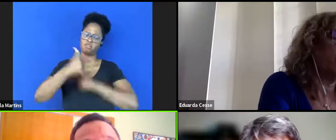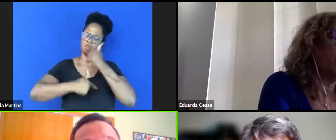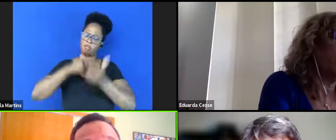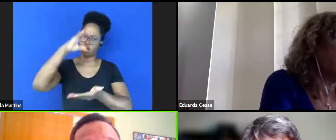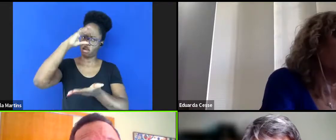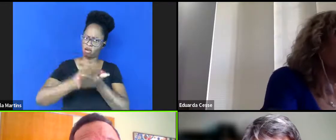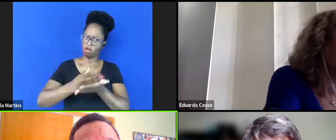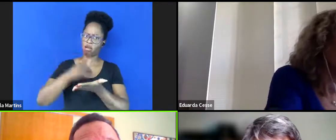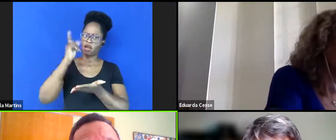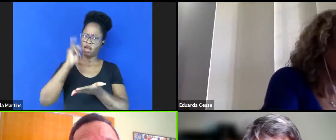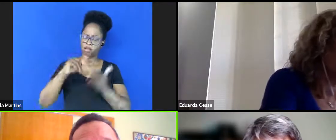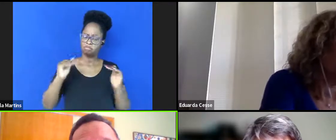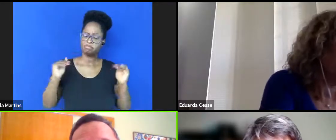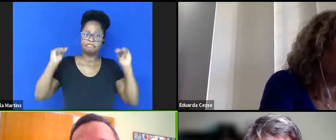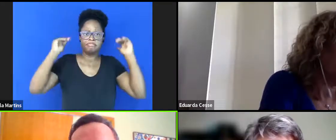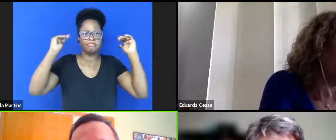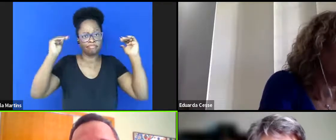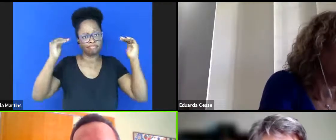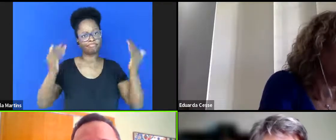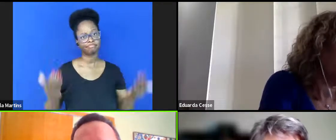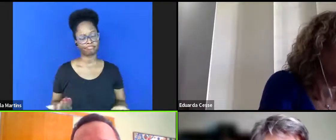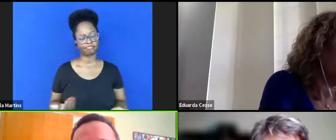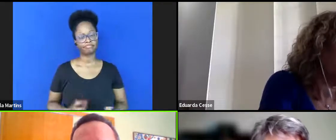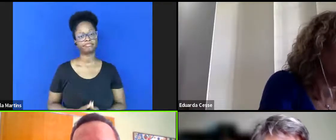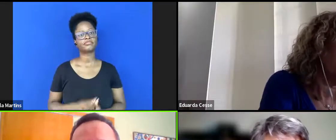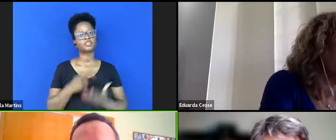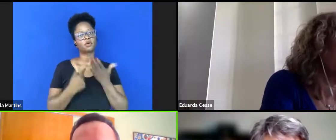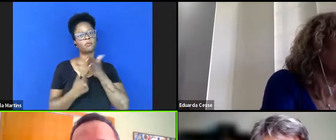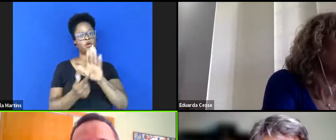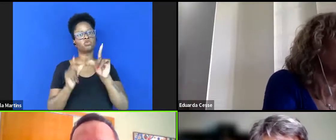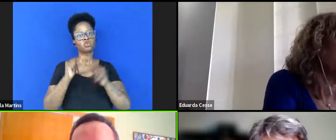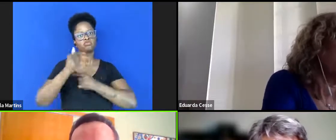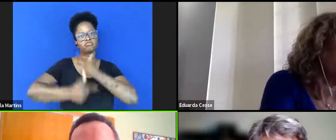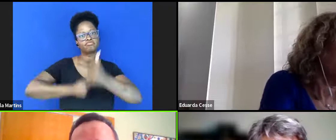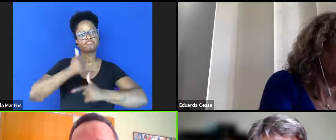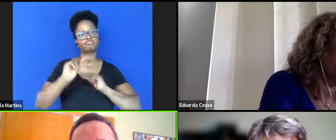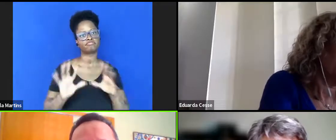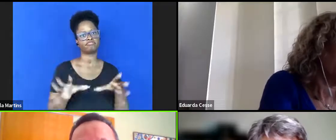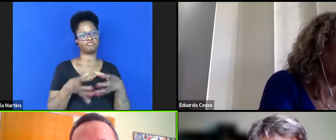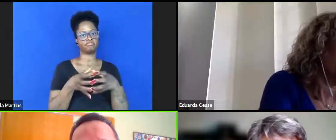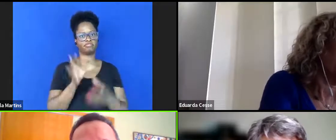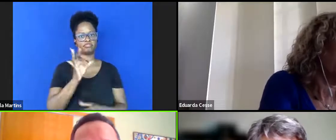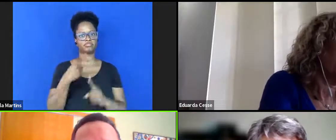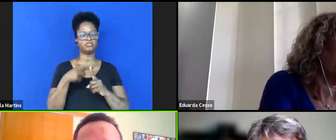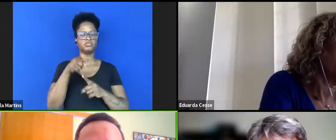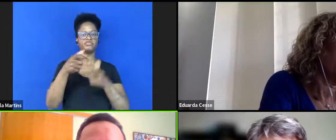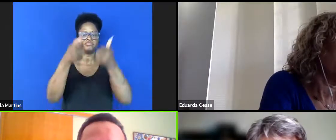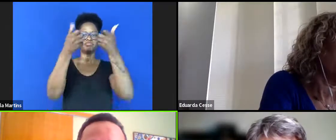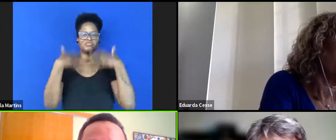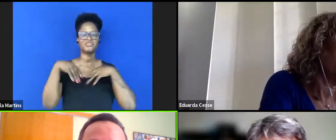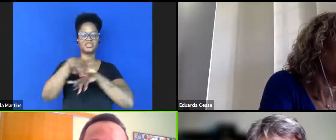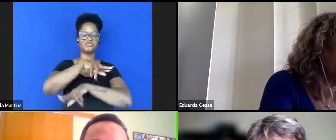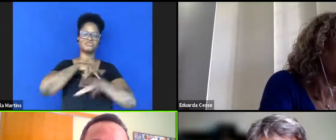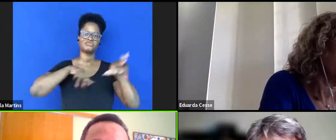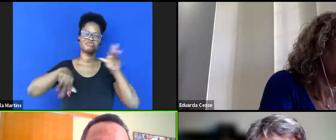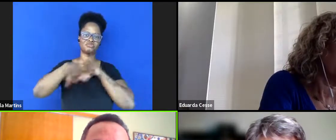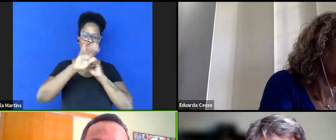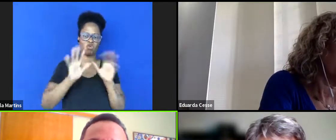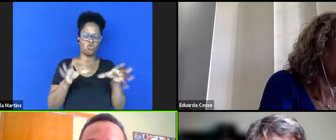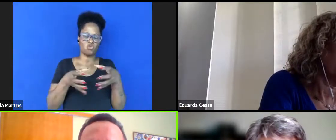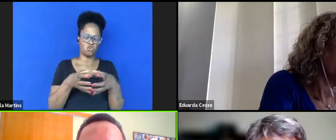alto nível, e que mostra esse trabalho coletivo. Né? Ele já mencionou vários dos grupos,